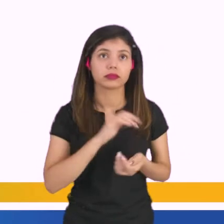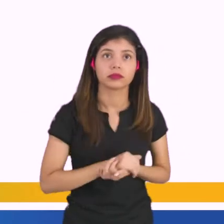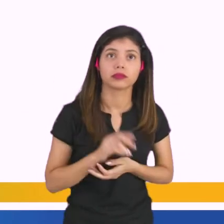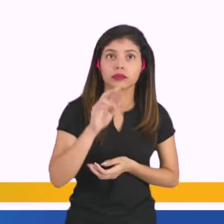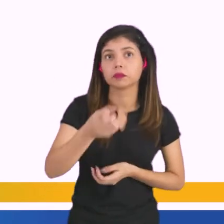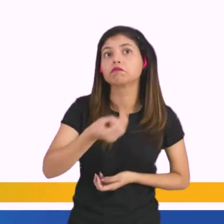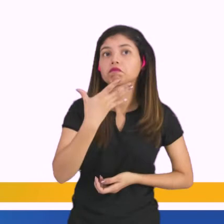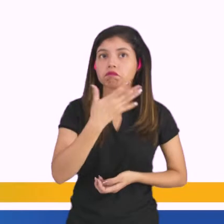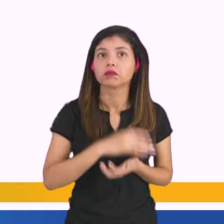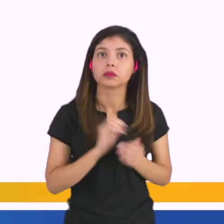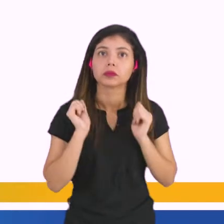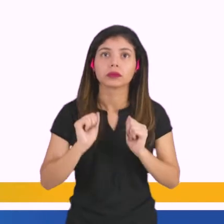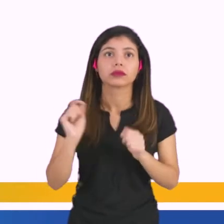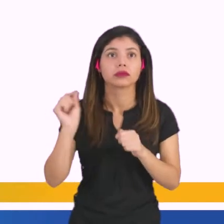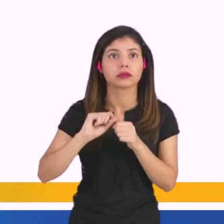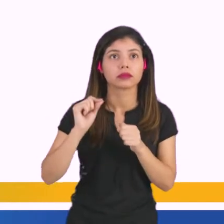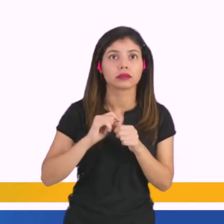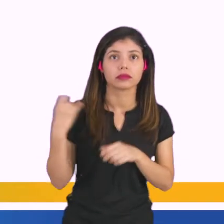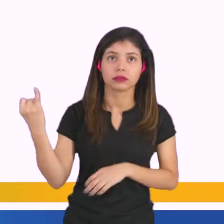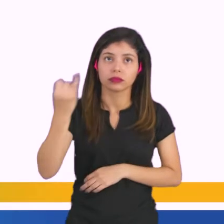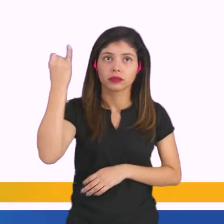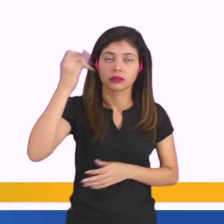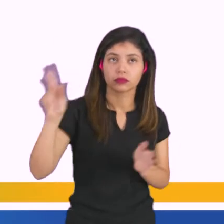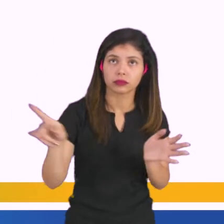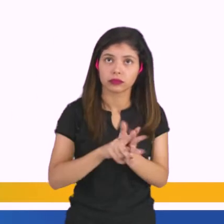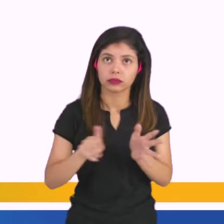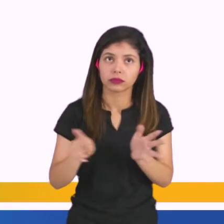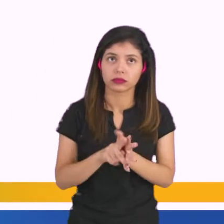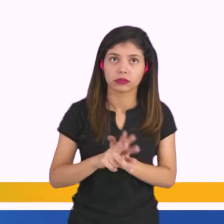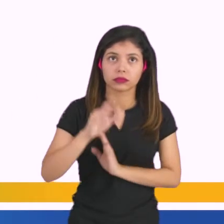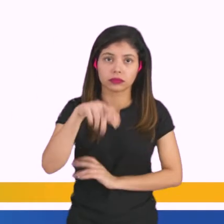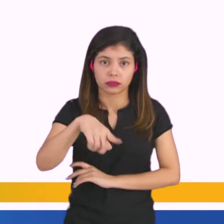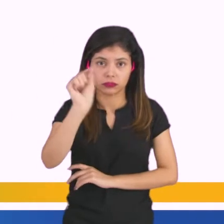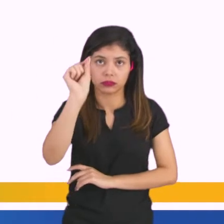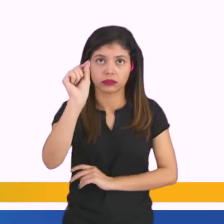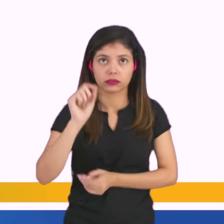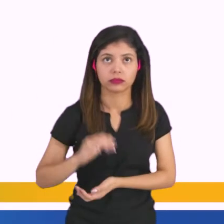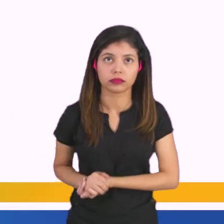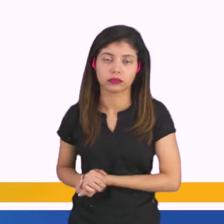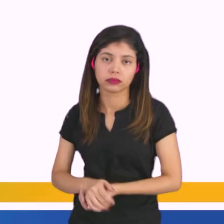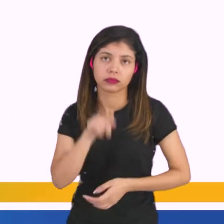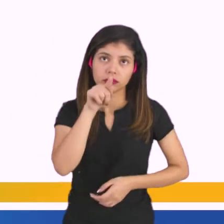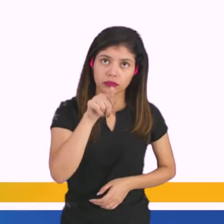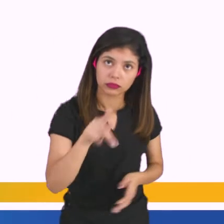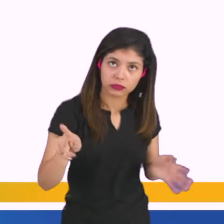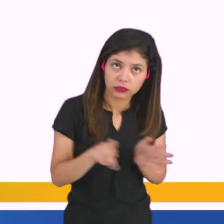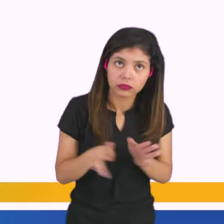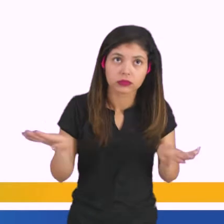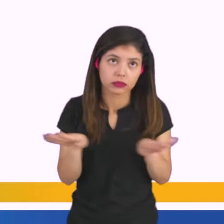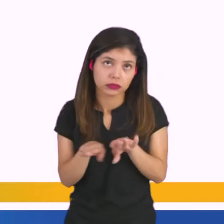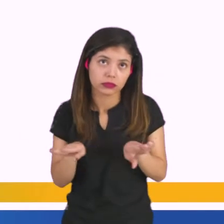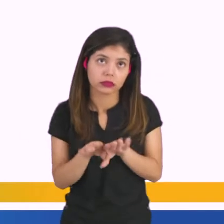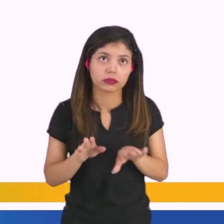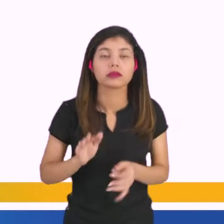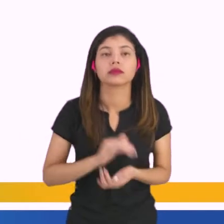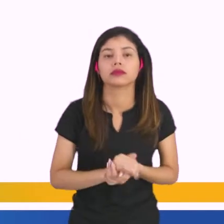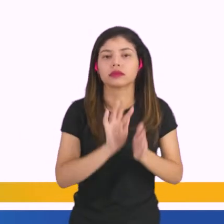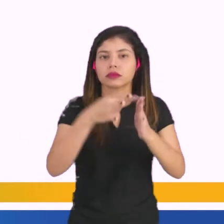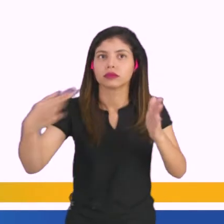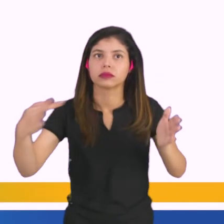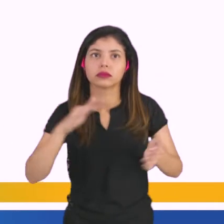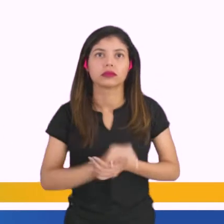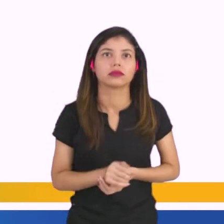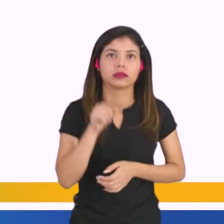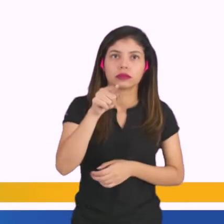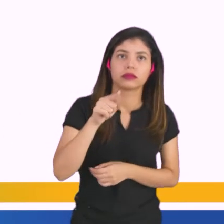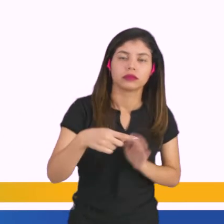e favoráveis pode ser feita por meio do princípio fundamental da contagem. Esse princípio gera também as fórmulas